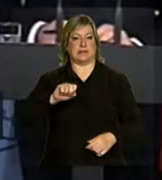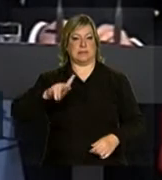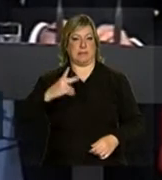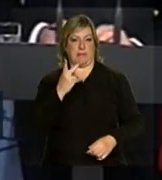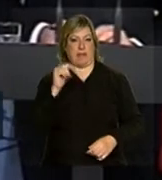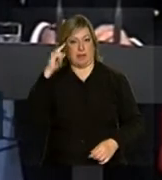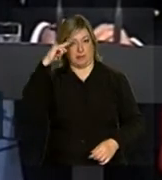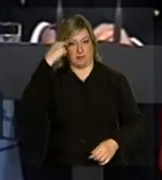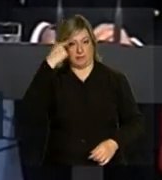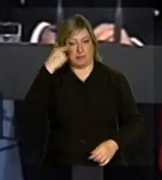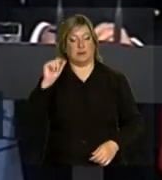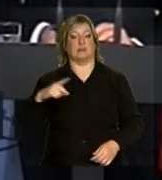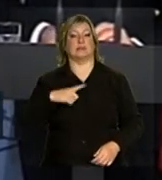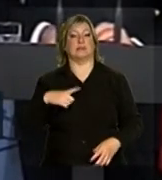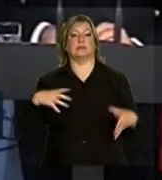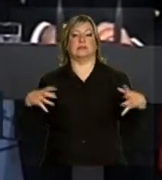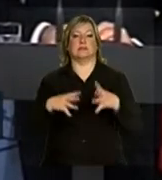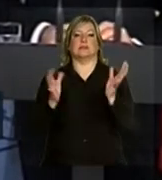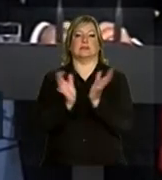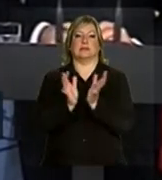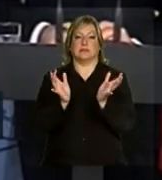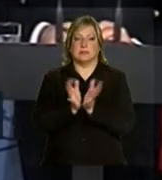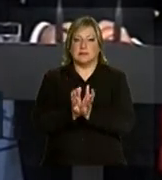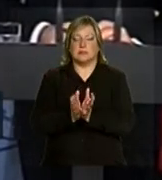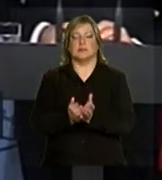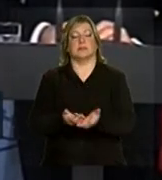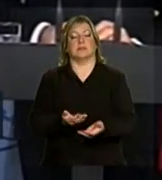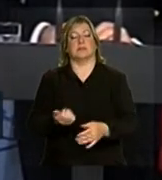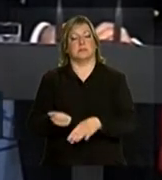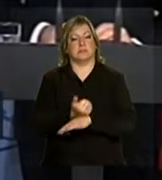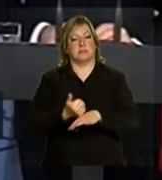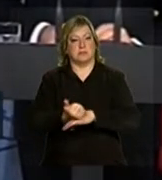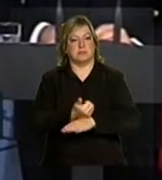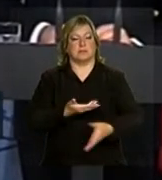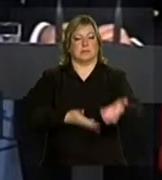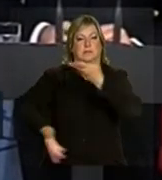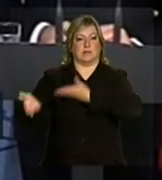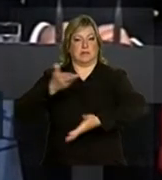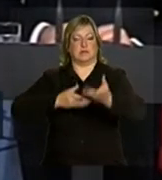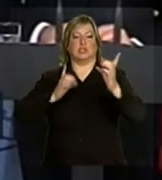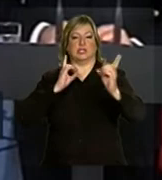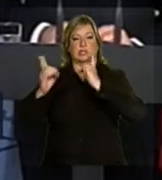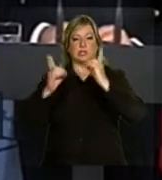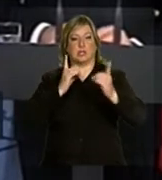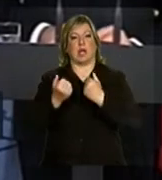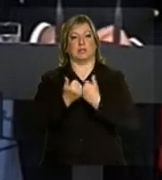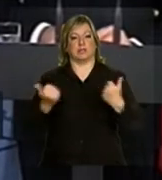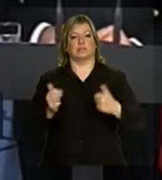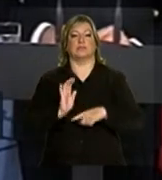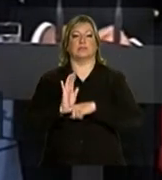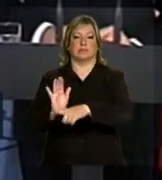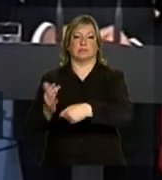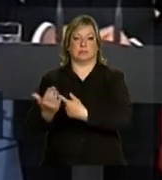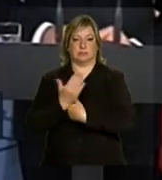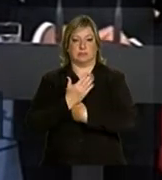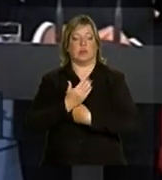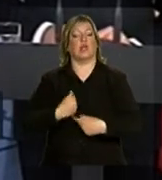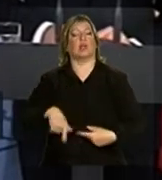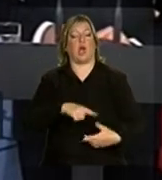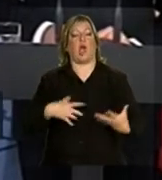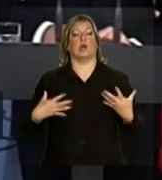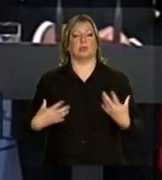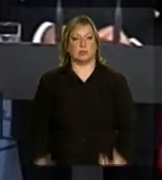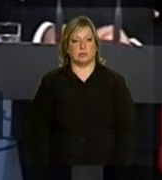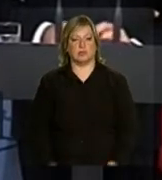interesse recíproco no aprofundamento do diálogo, do intercâmbio e da cooperação. Concordamos em avançar